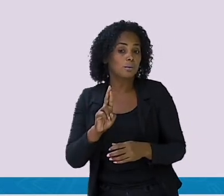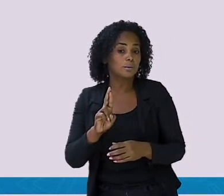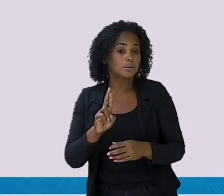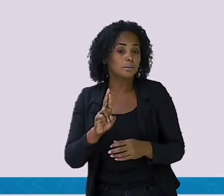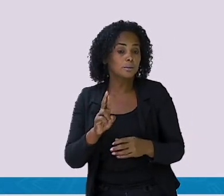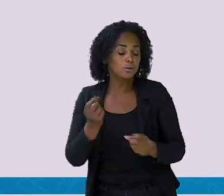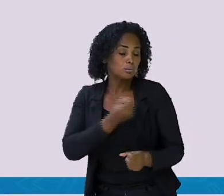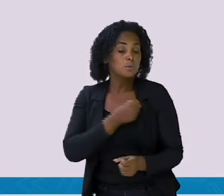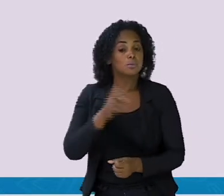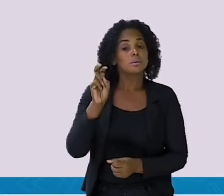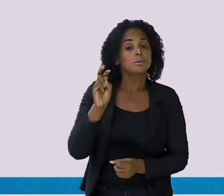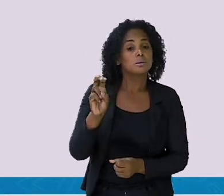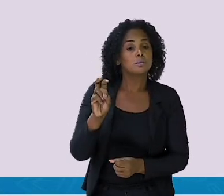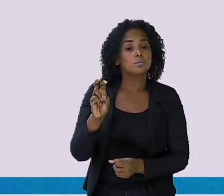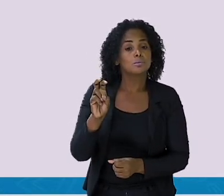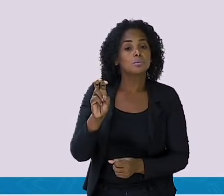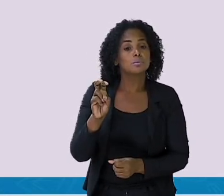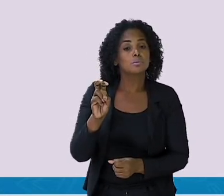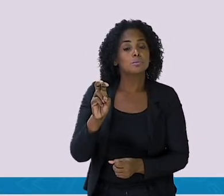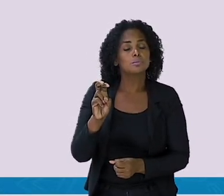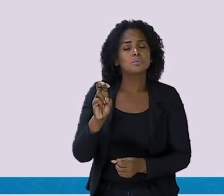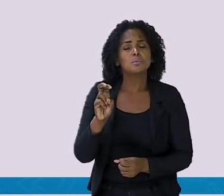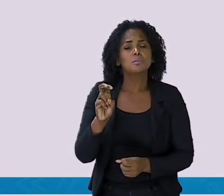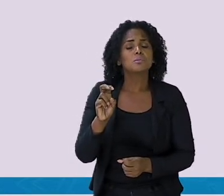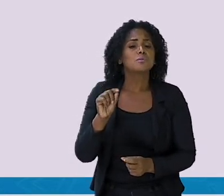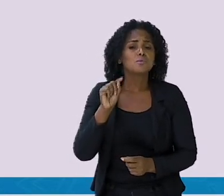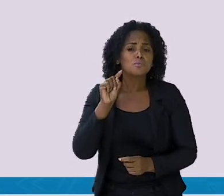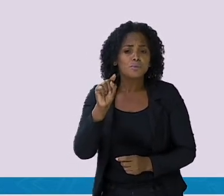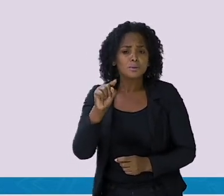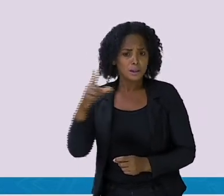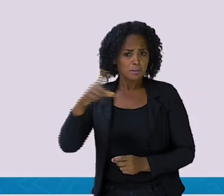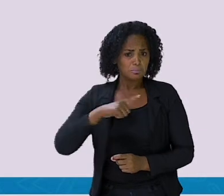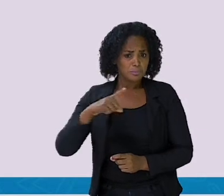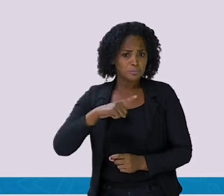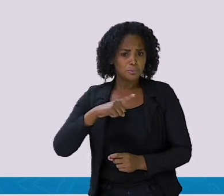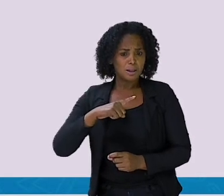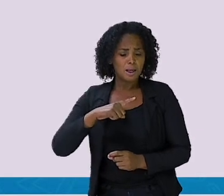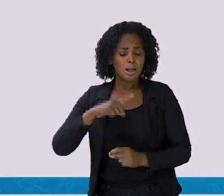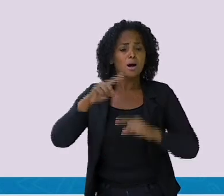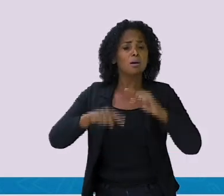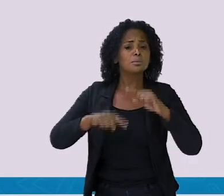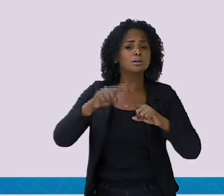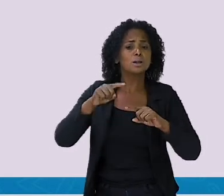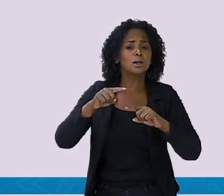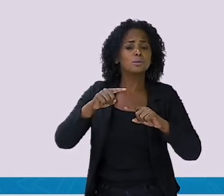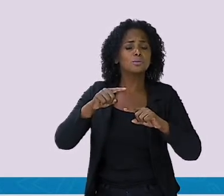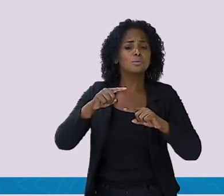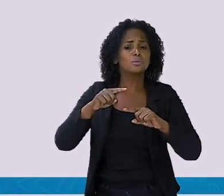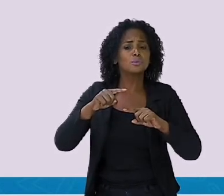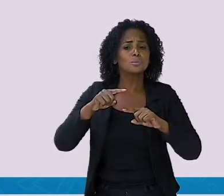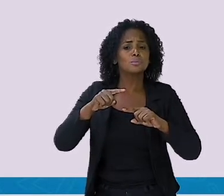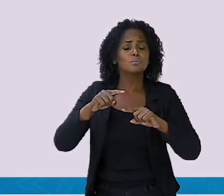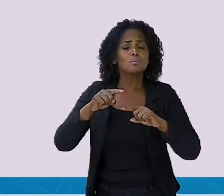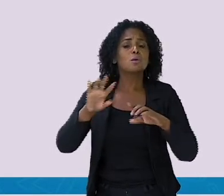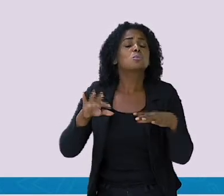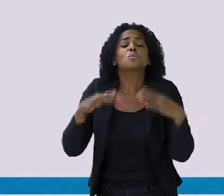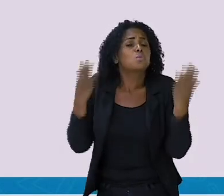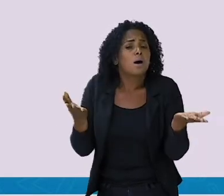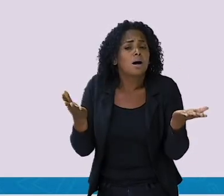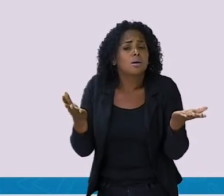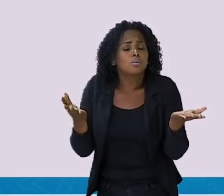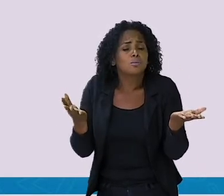nós fizemos aí a comparação para que a gente pudesse realmente concordar